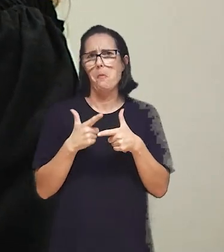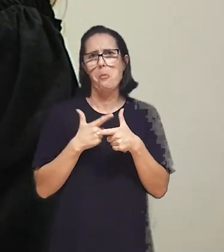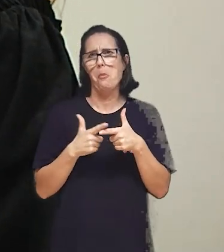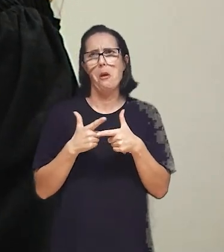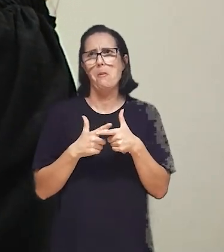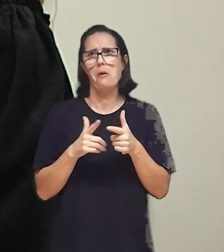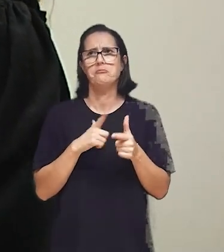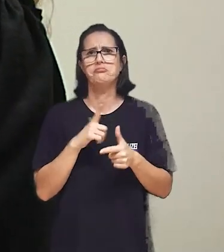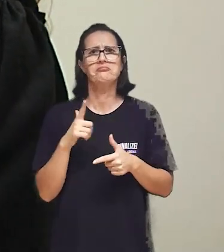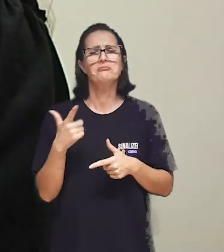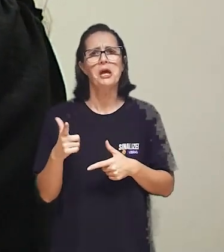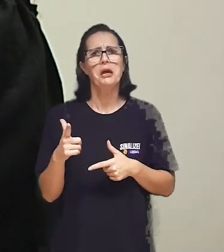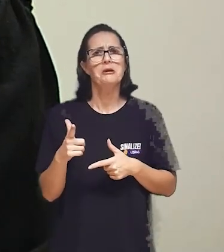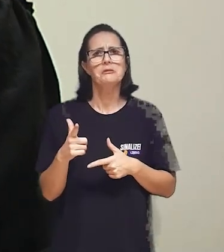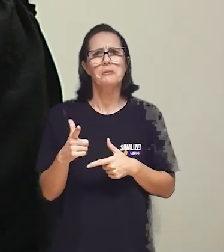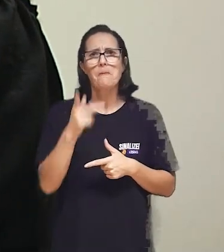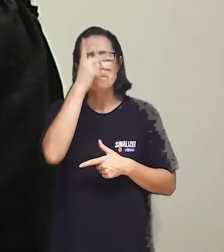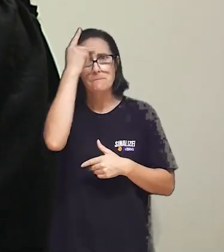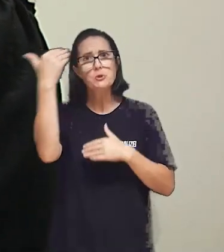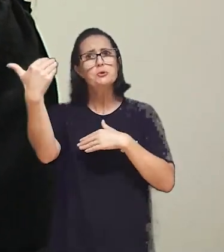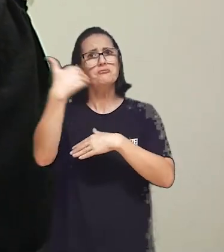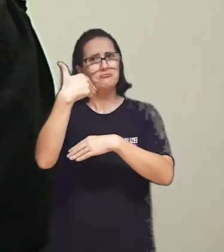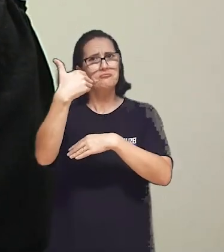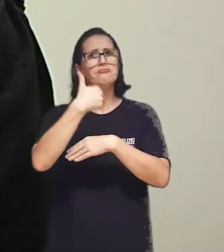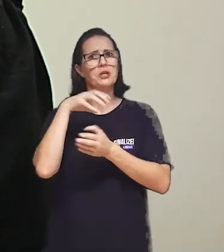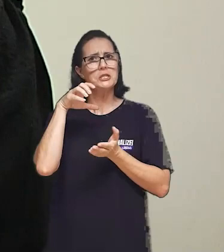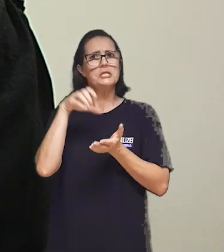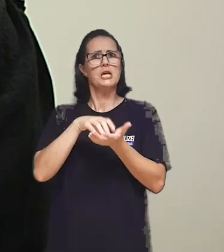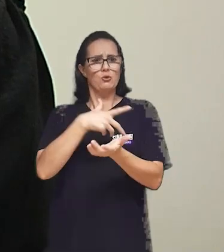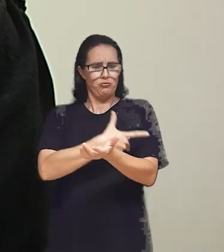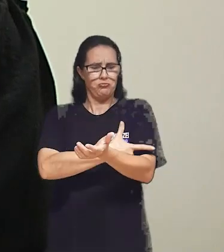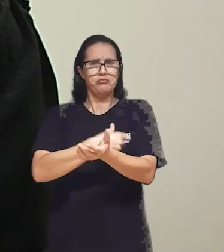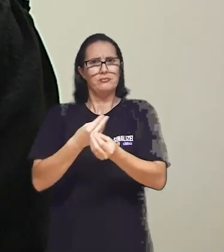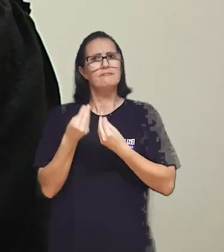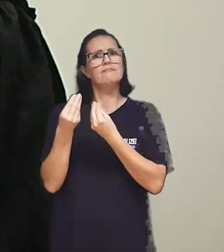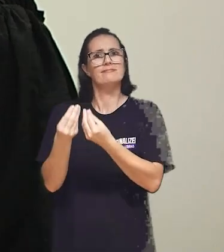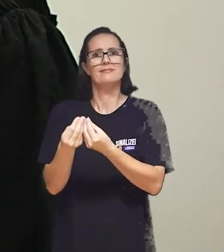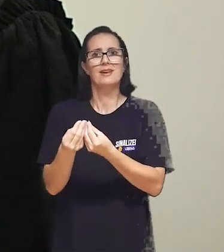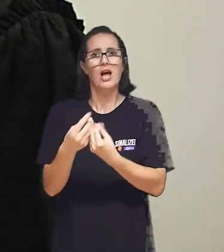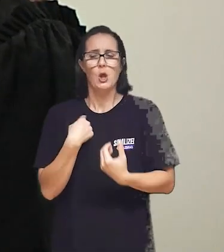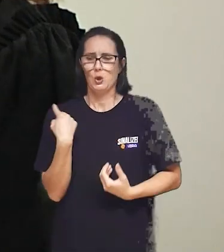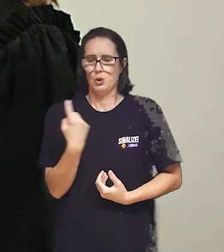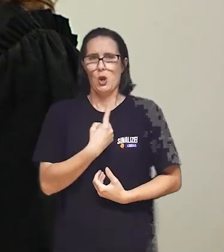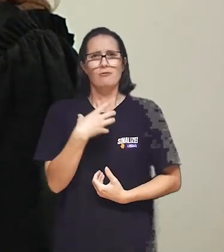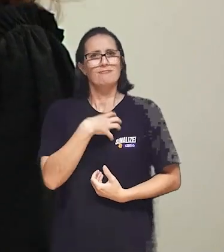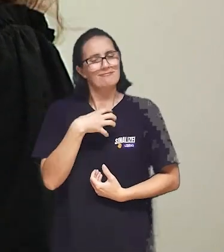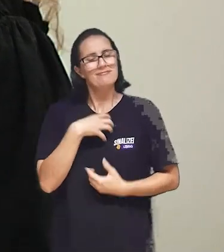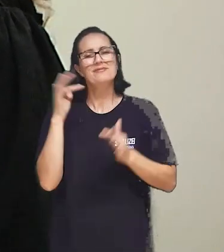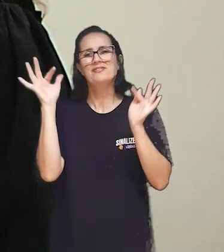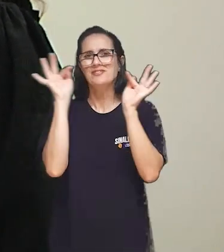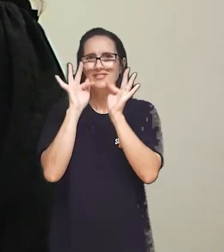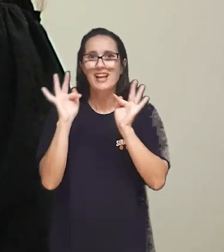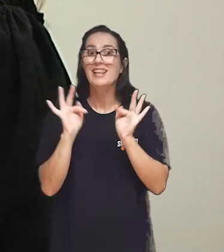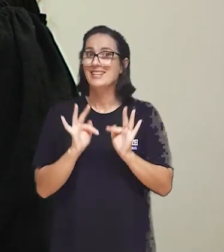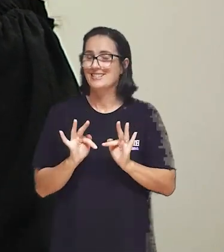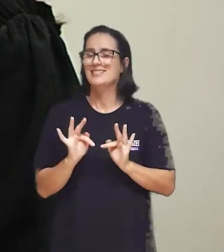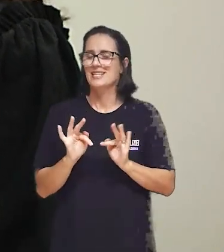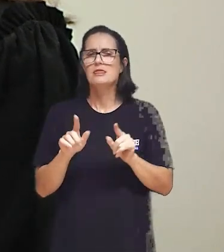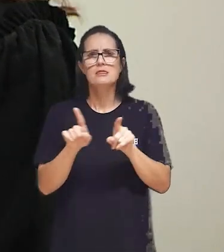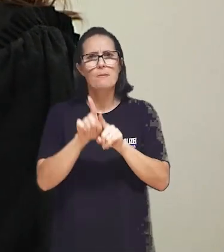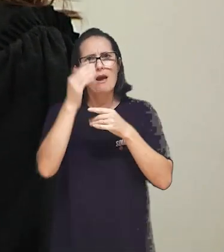problemas em trazer essas pessoas até nós. Nós ficamos muito felizes com isso.